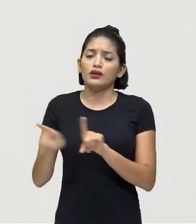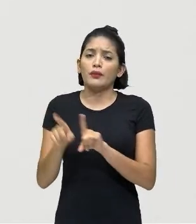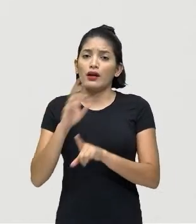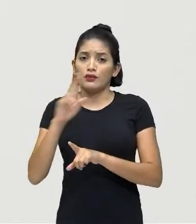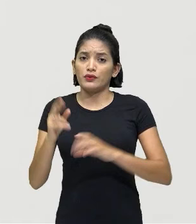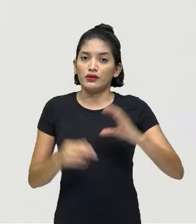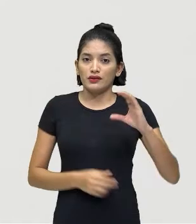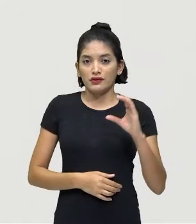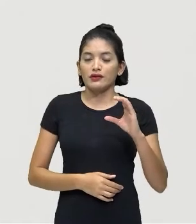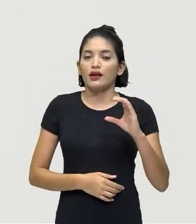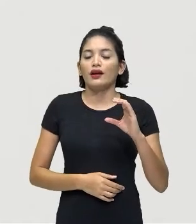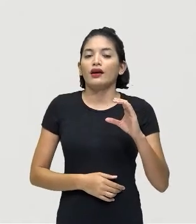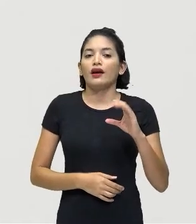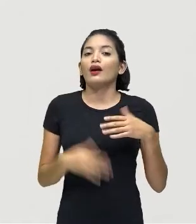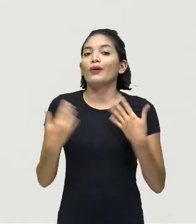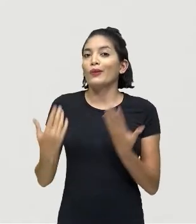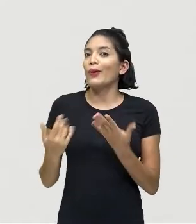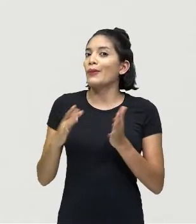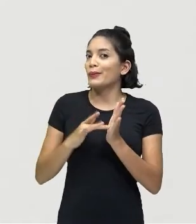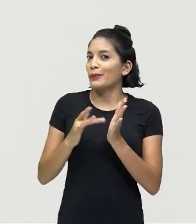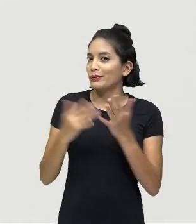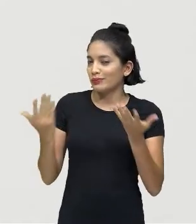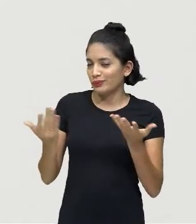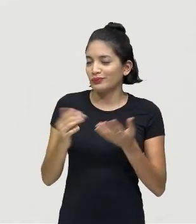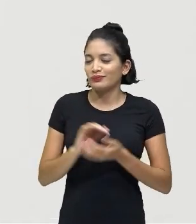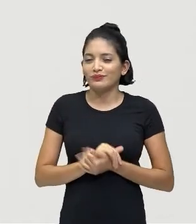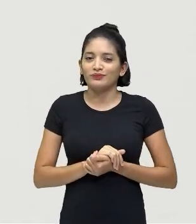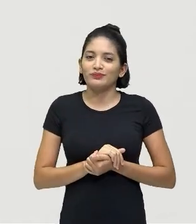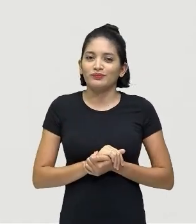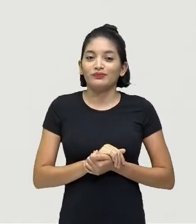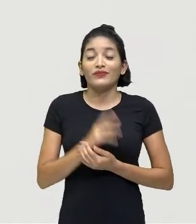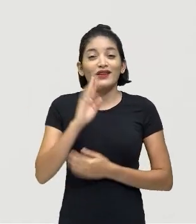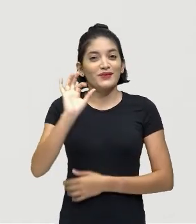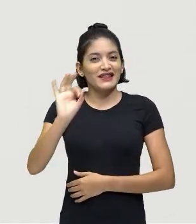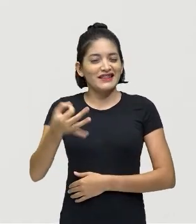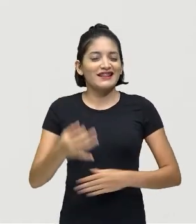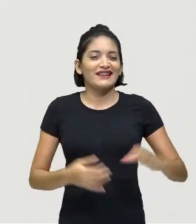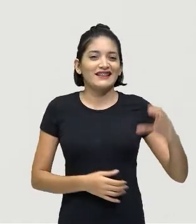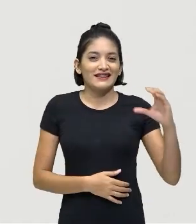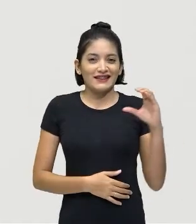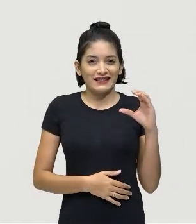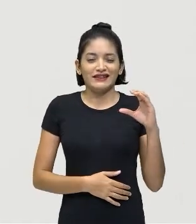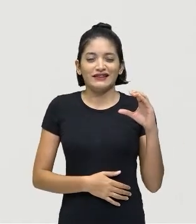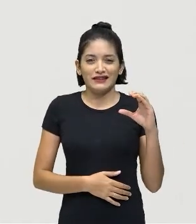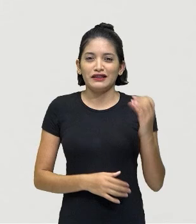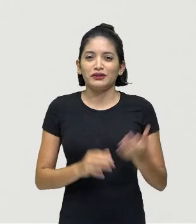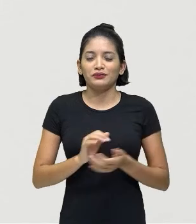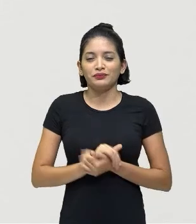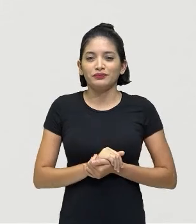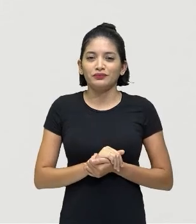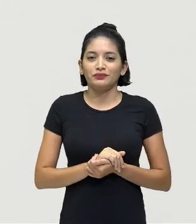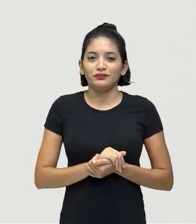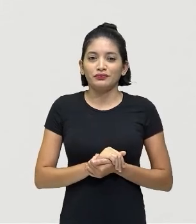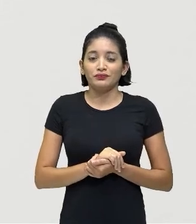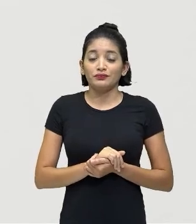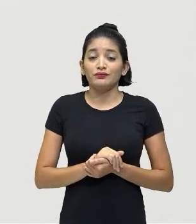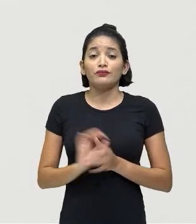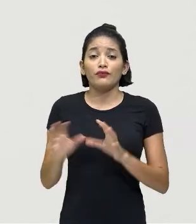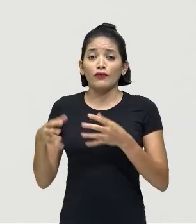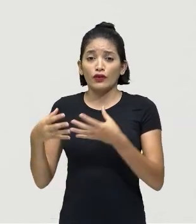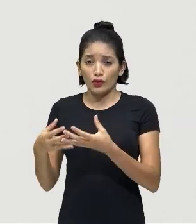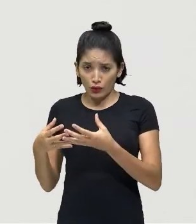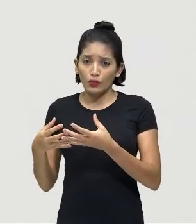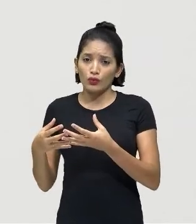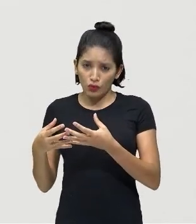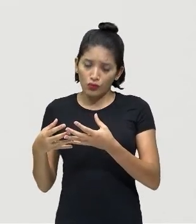corrida. Então, para quem vai esse ponto? Olha aí, a alternativa correta, a letra C. A ala do Partido